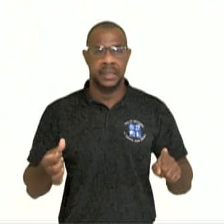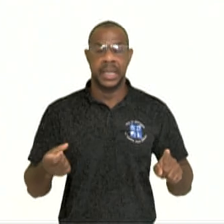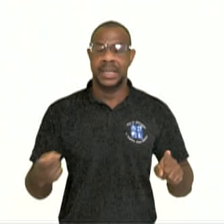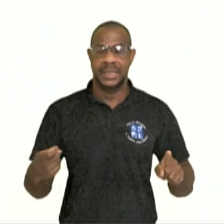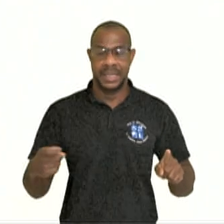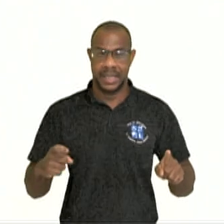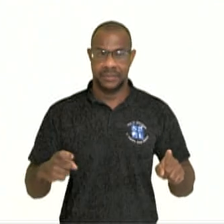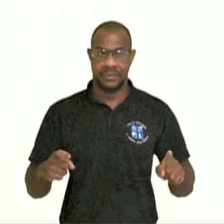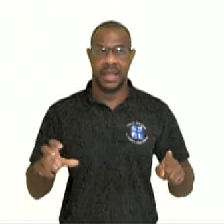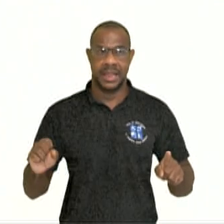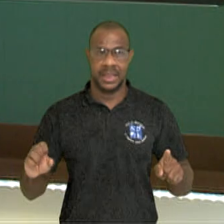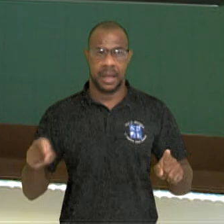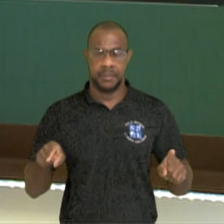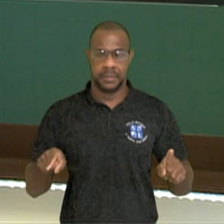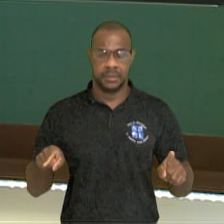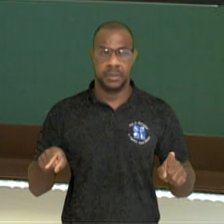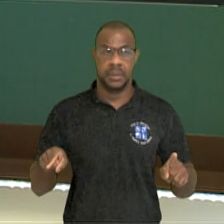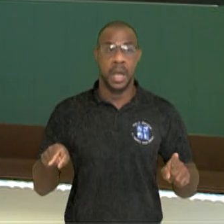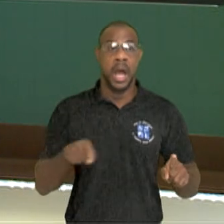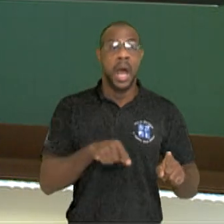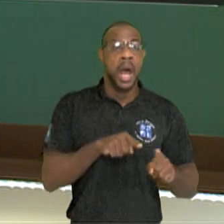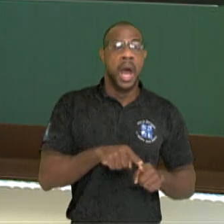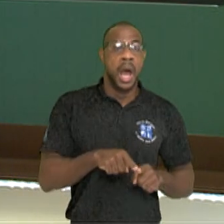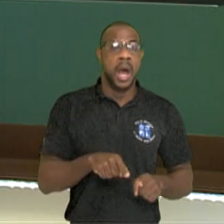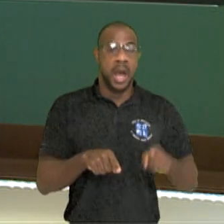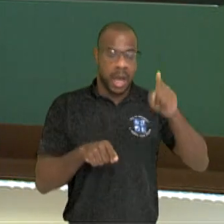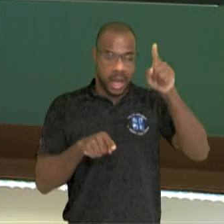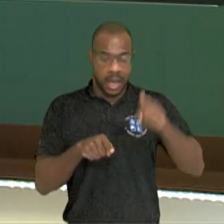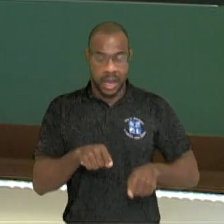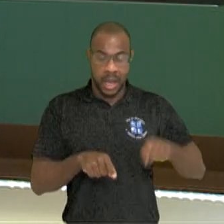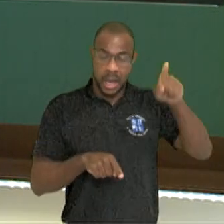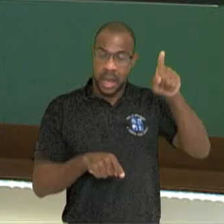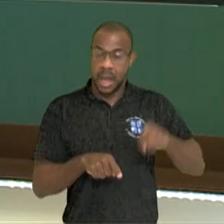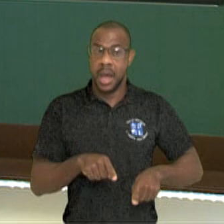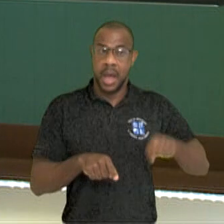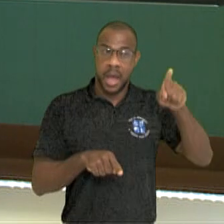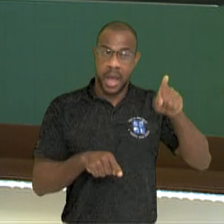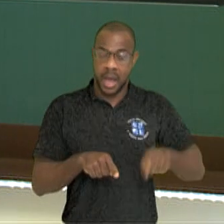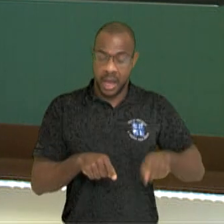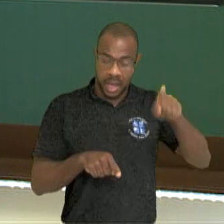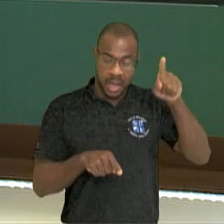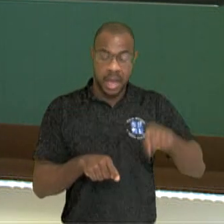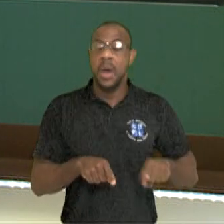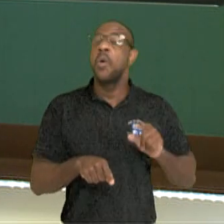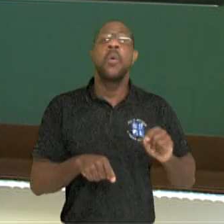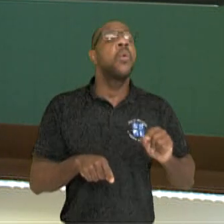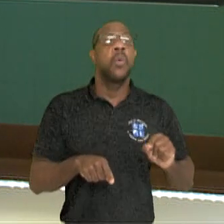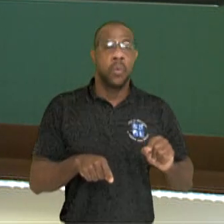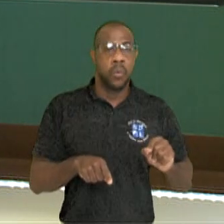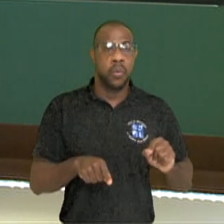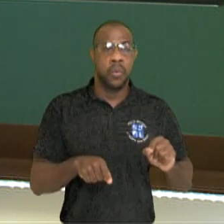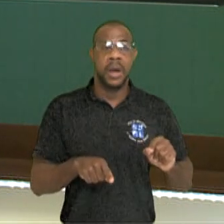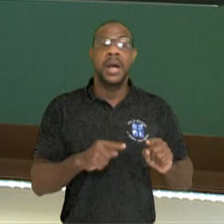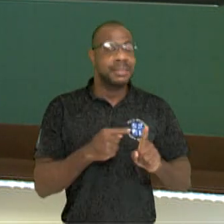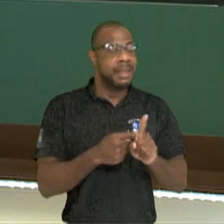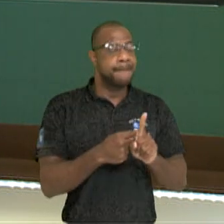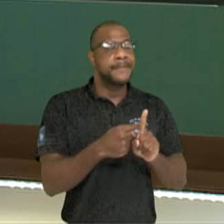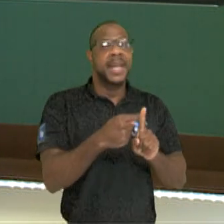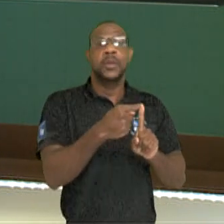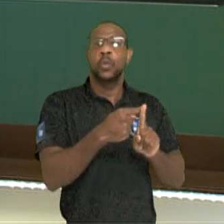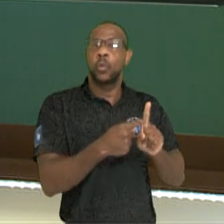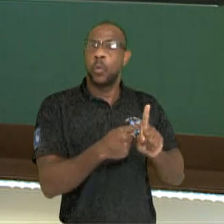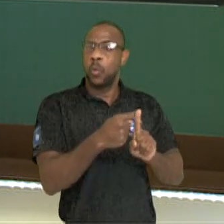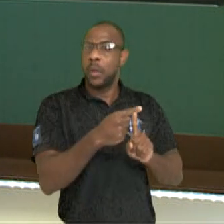sábado. E esse eixo aqui, na vertical, ele representa as